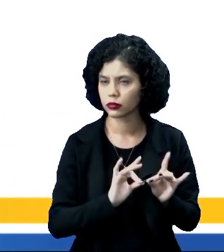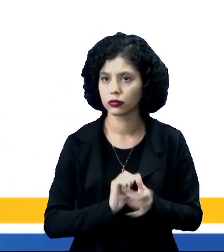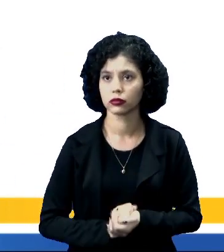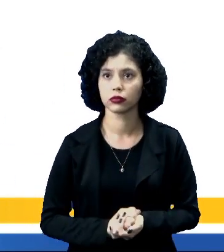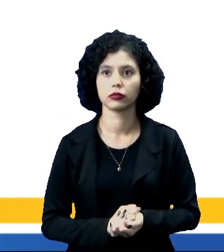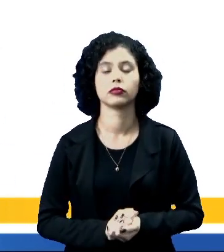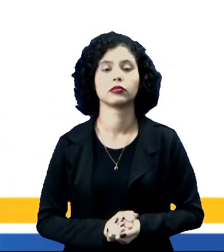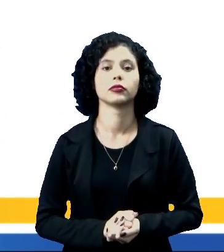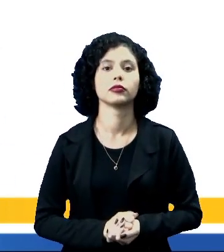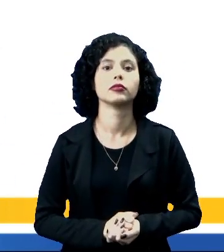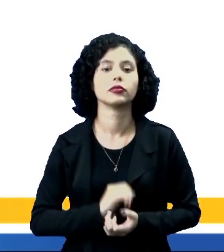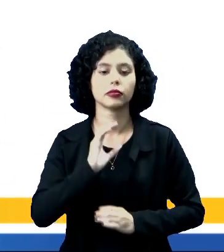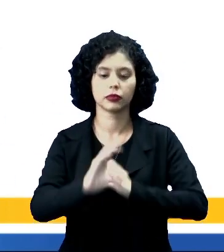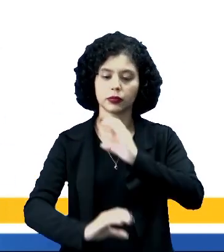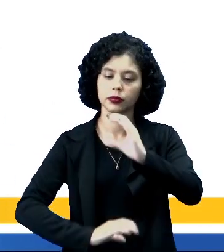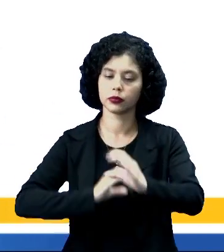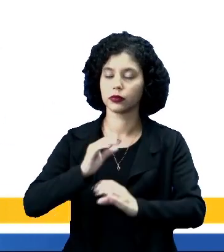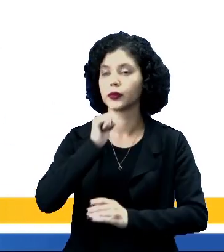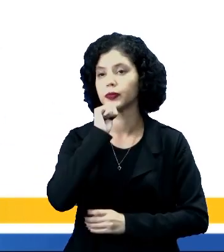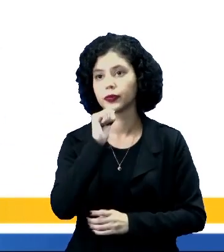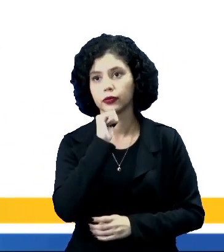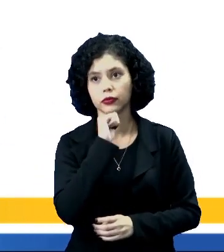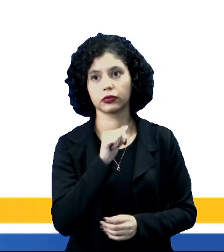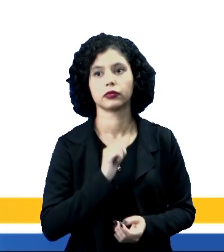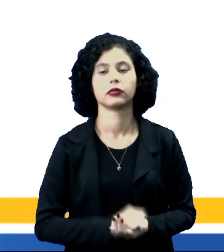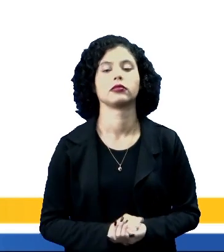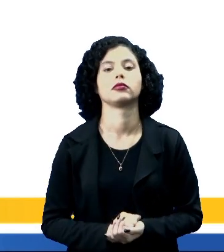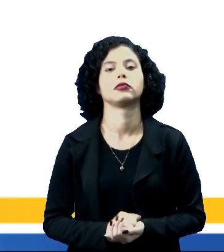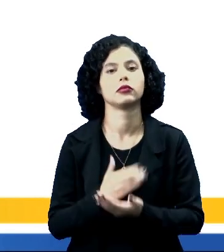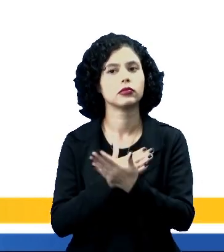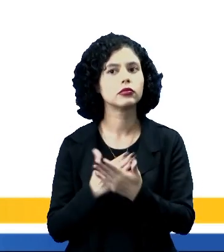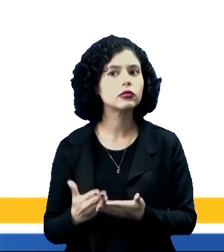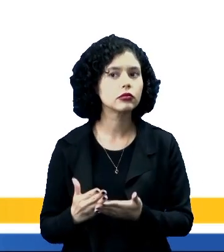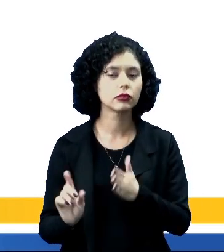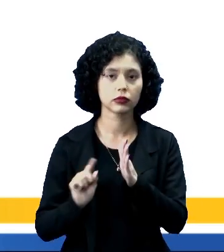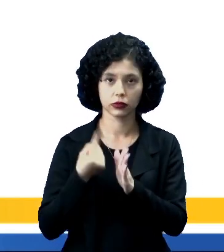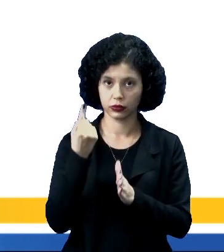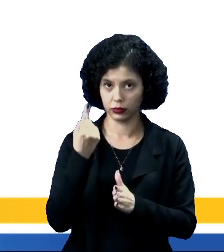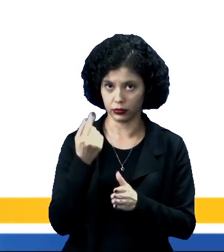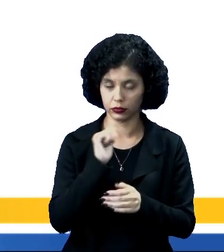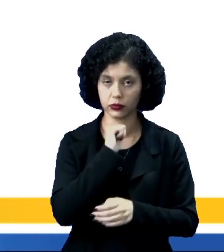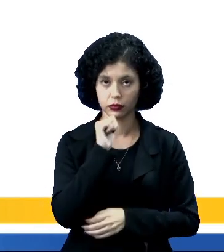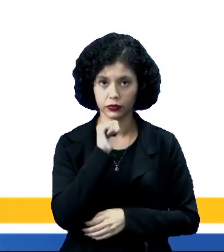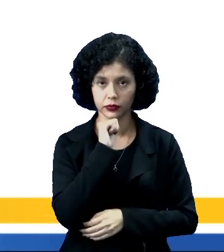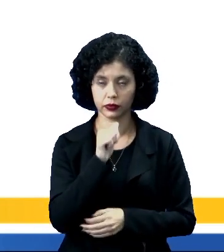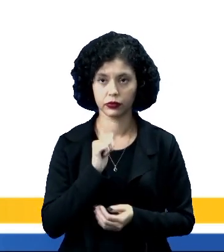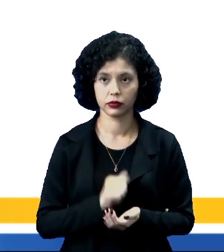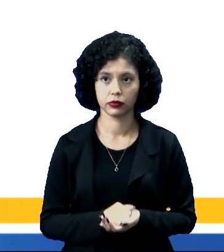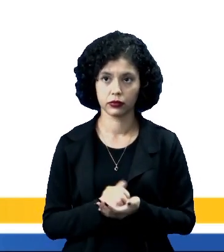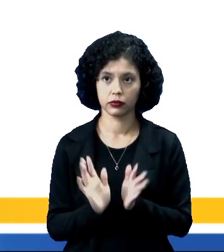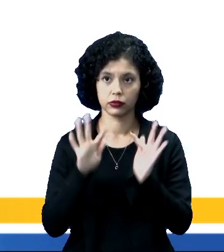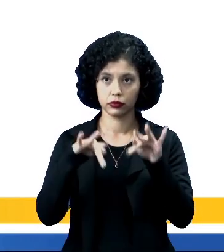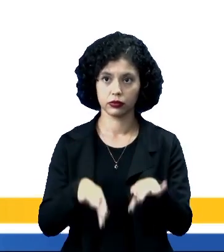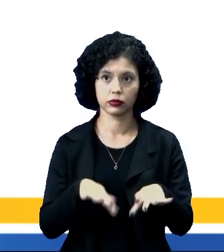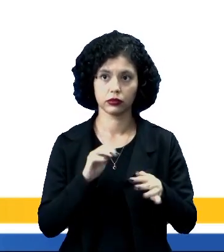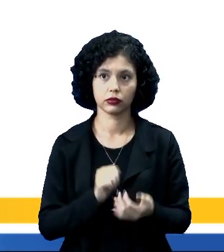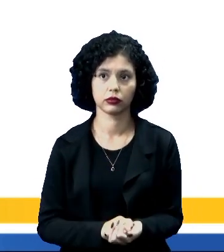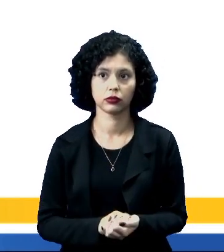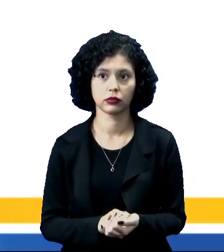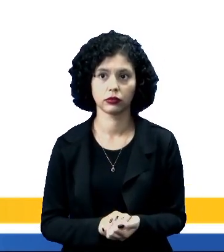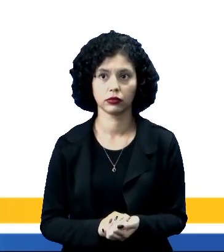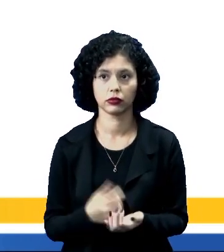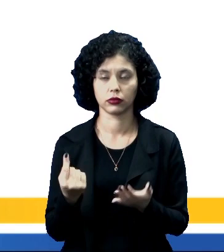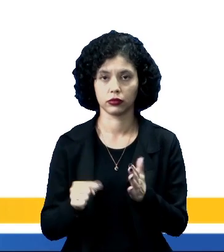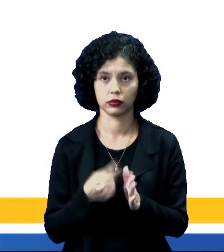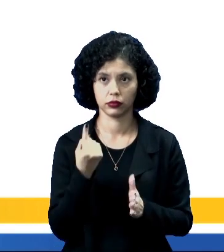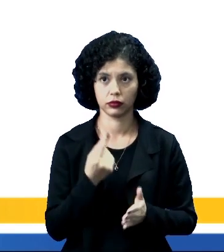que o ciclo Como já foi dito para vocês começa no primeiro dia da menstruação e termina se renova